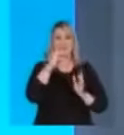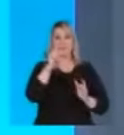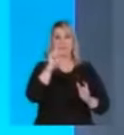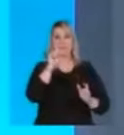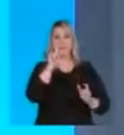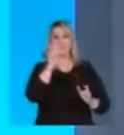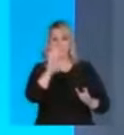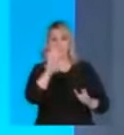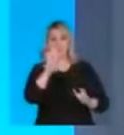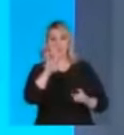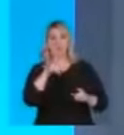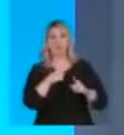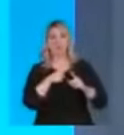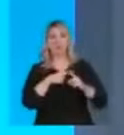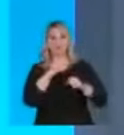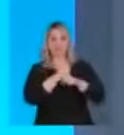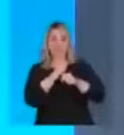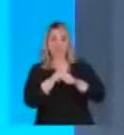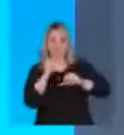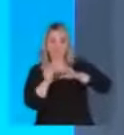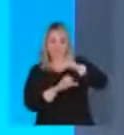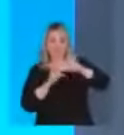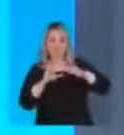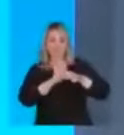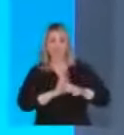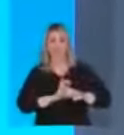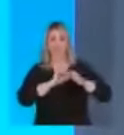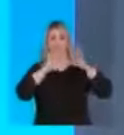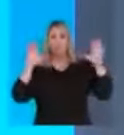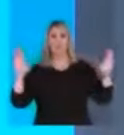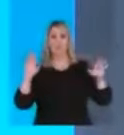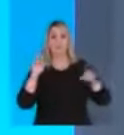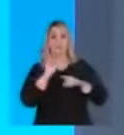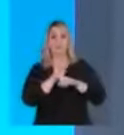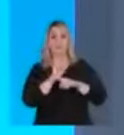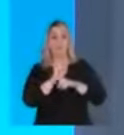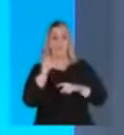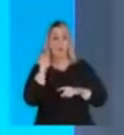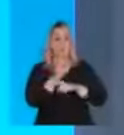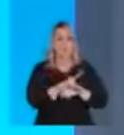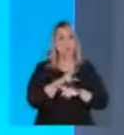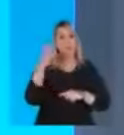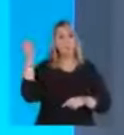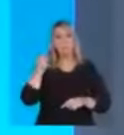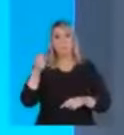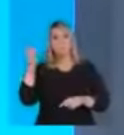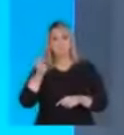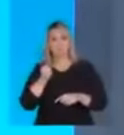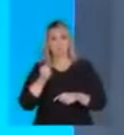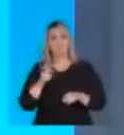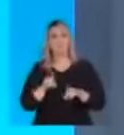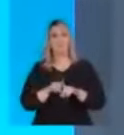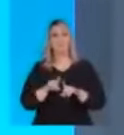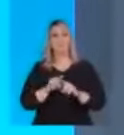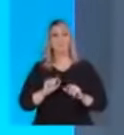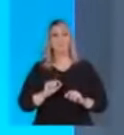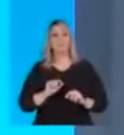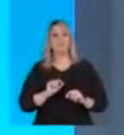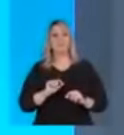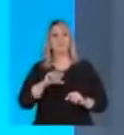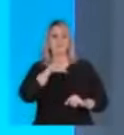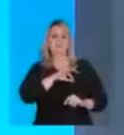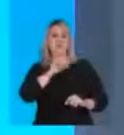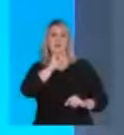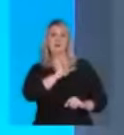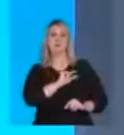que essa reforma venha e faça Inclusive a desvinculação do benefício do aposentado da pensionista para do